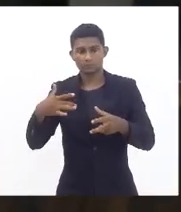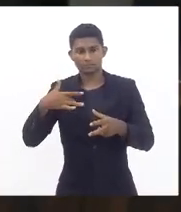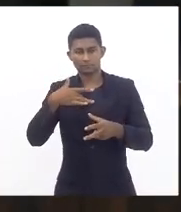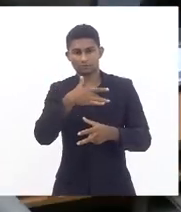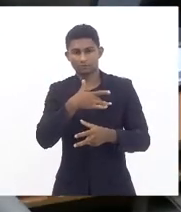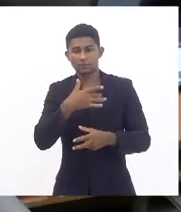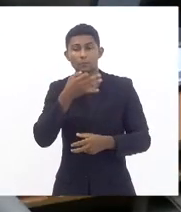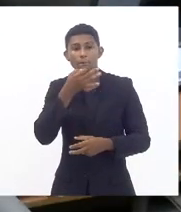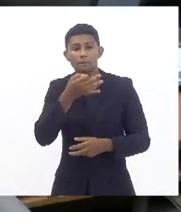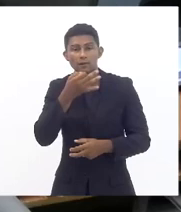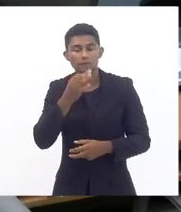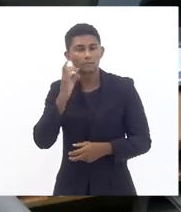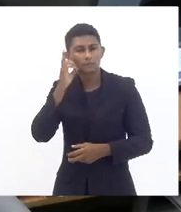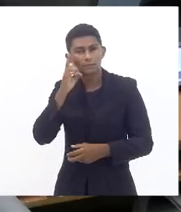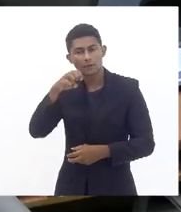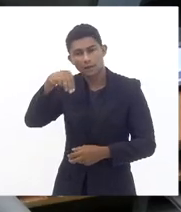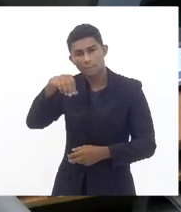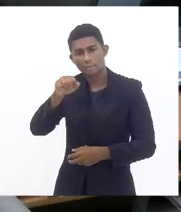Marta Rocha.